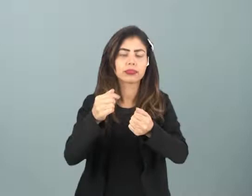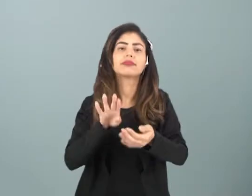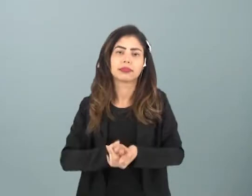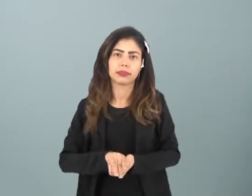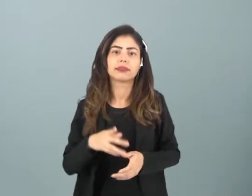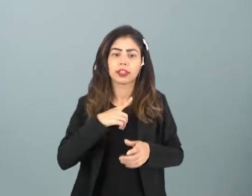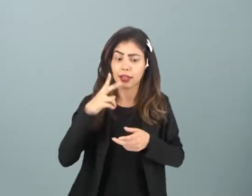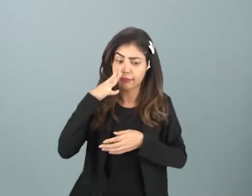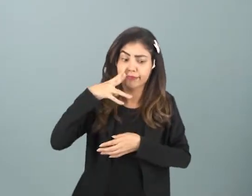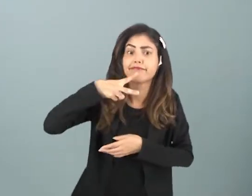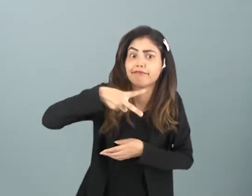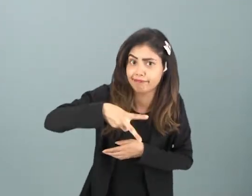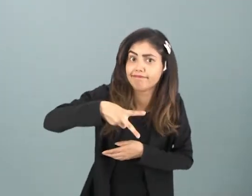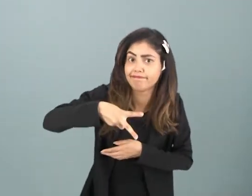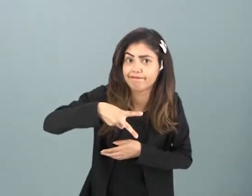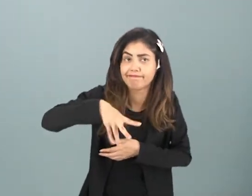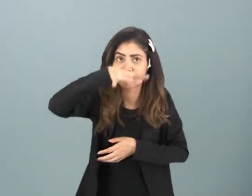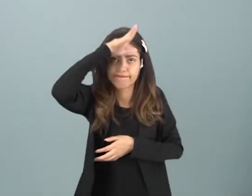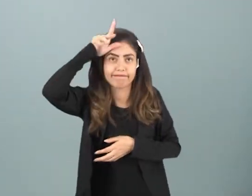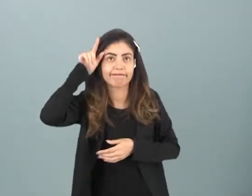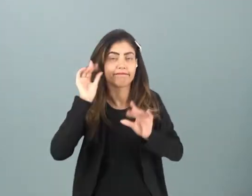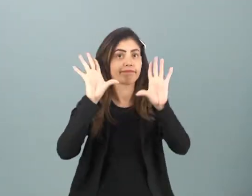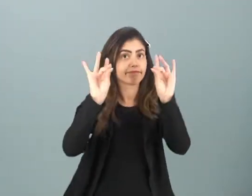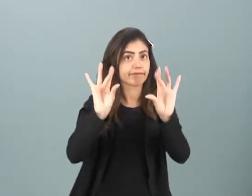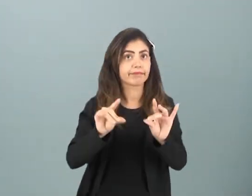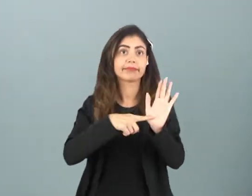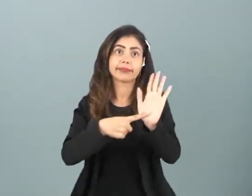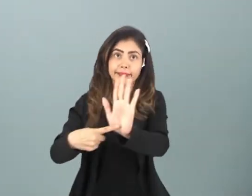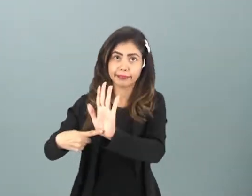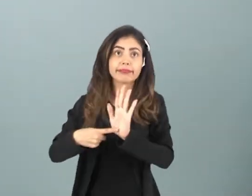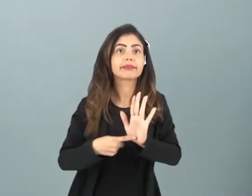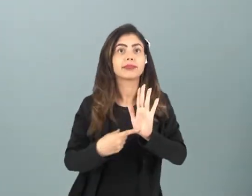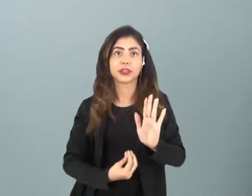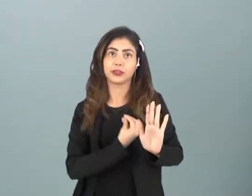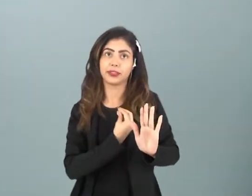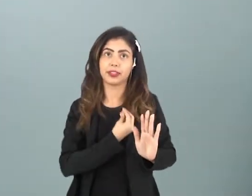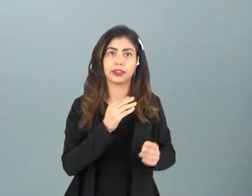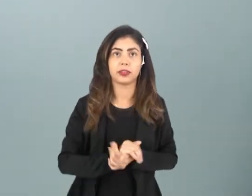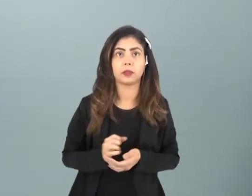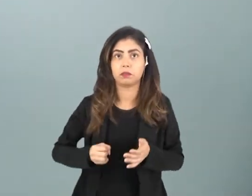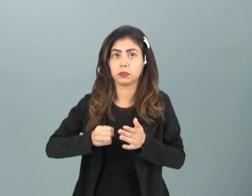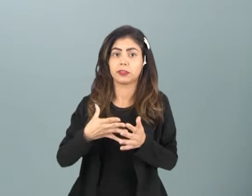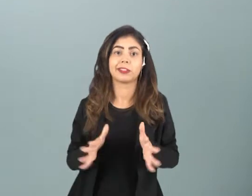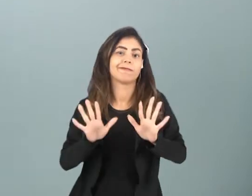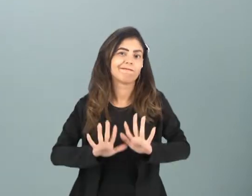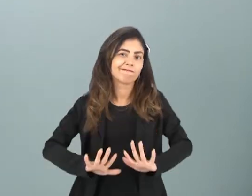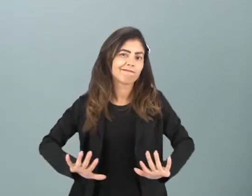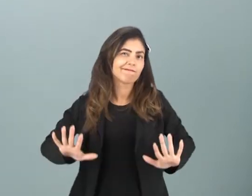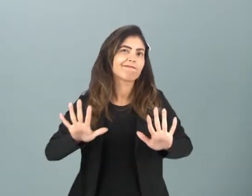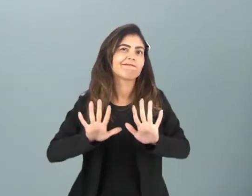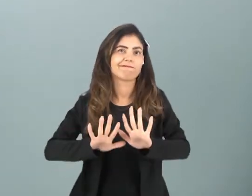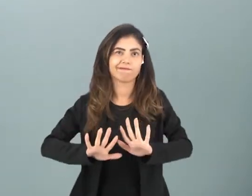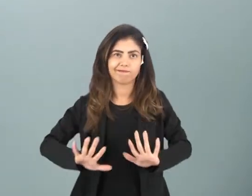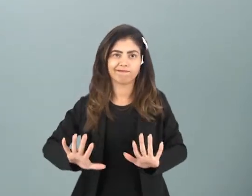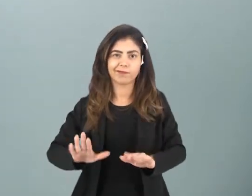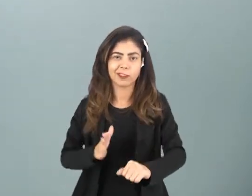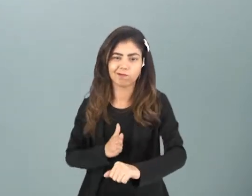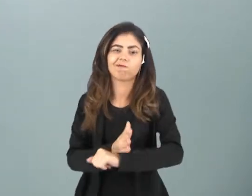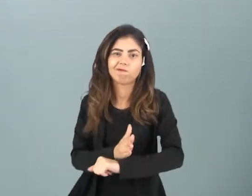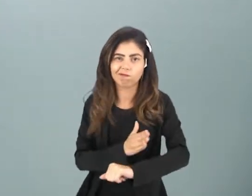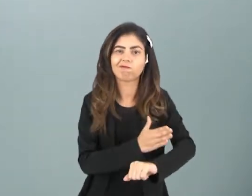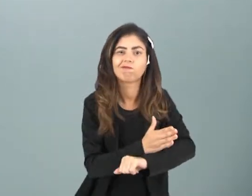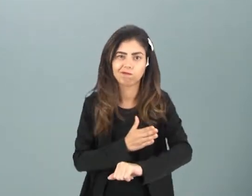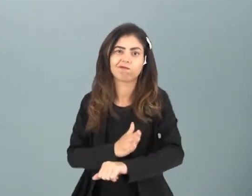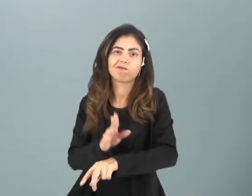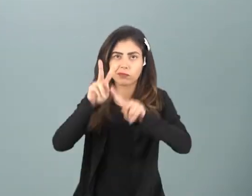que estão de olho na Amazônia. O delicado equilíbrio de suas formas de vida são muito sensíveis à